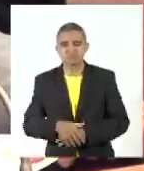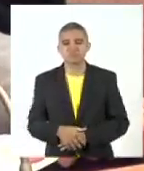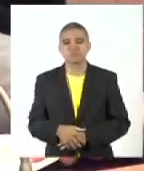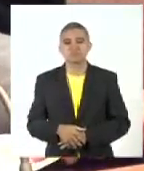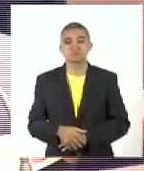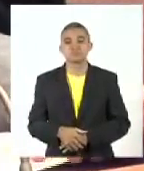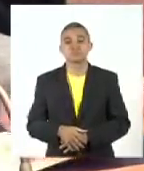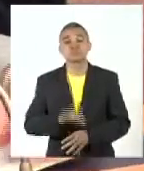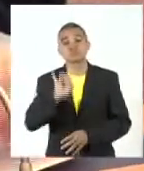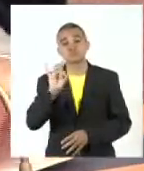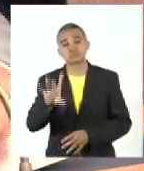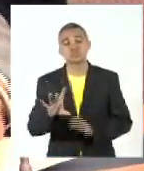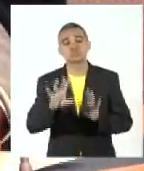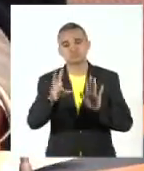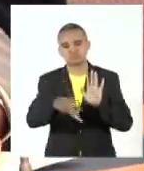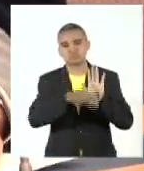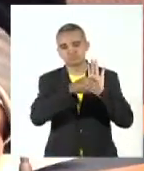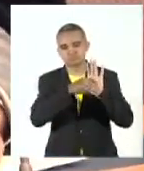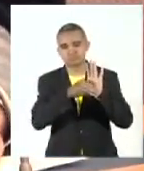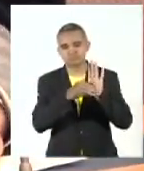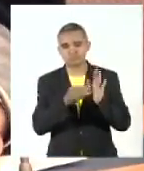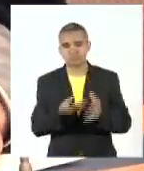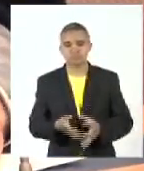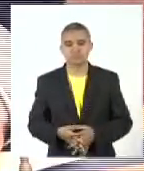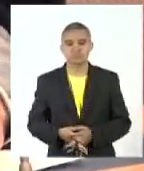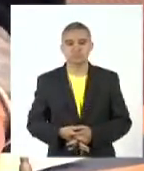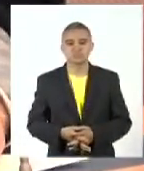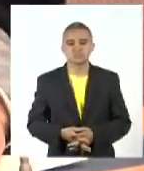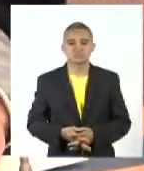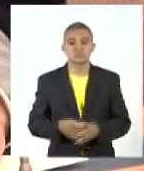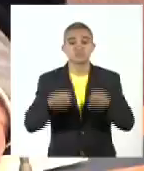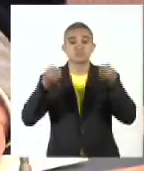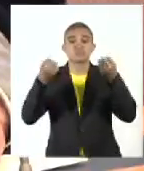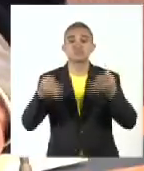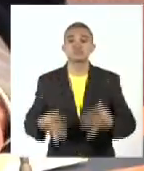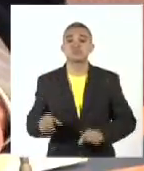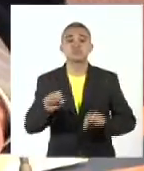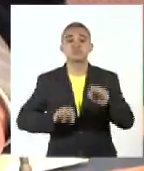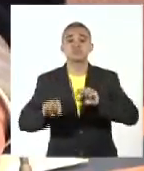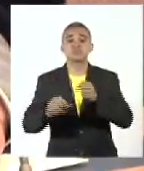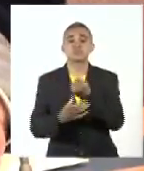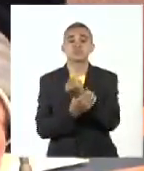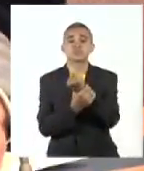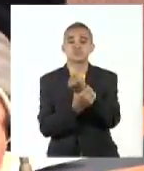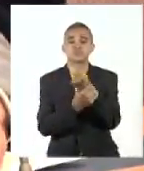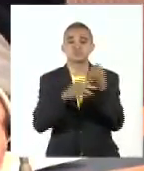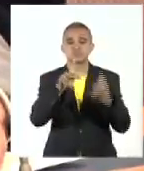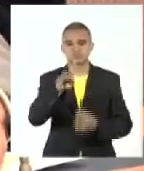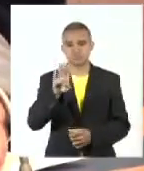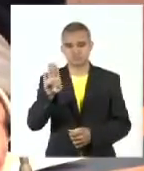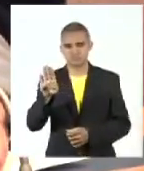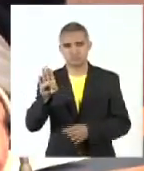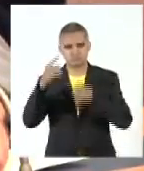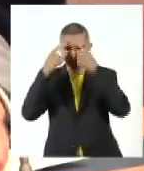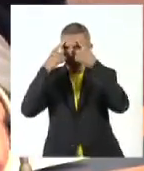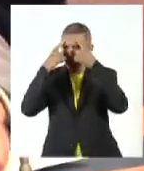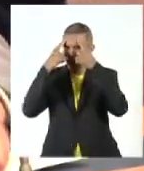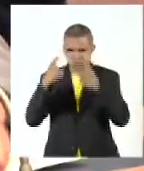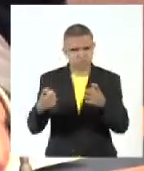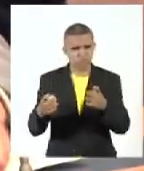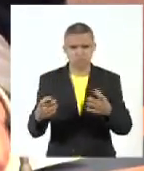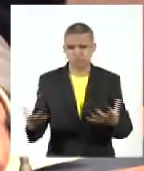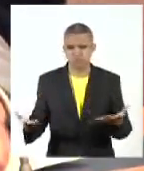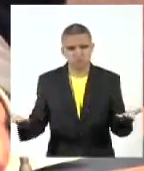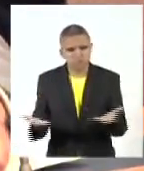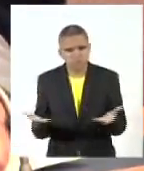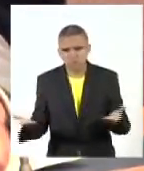deixar registrado que a gente está falando de segurança pública, de uma forma da violência, né, que hoje